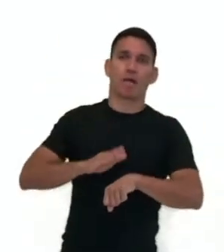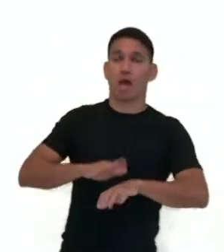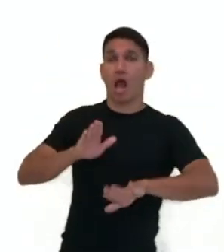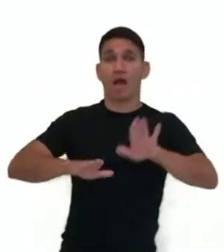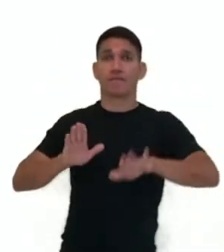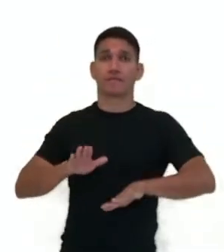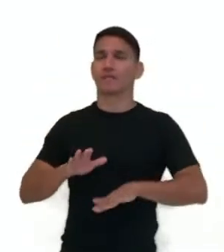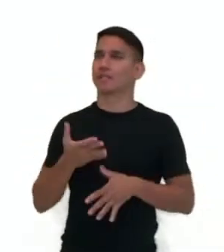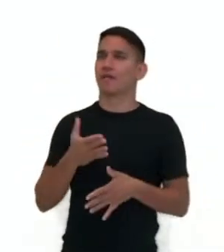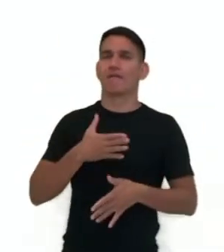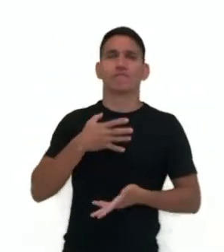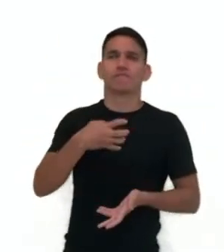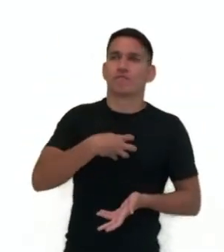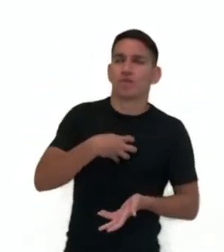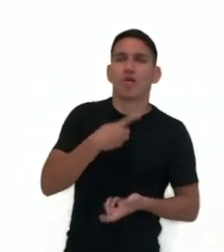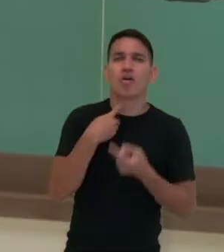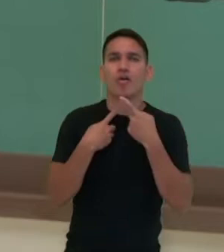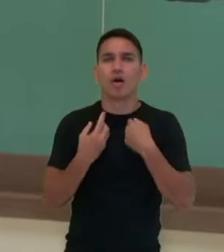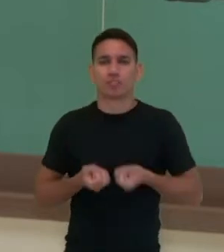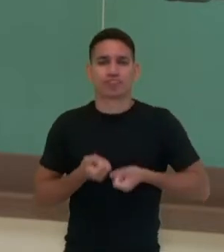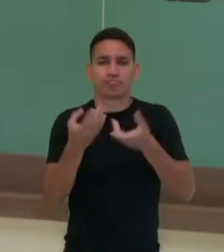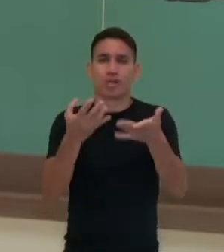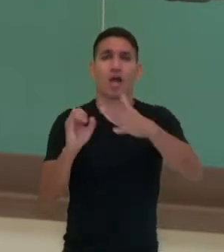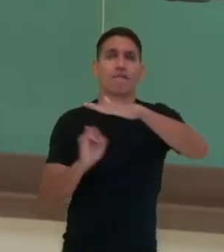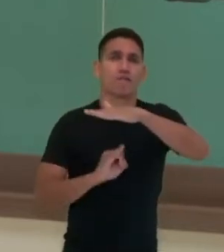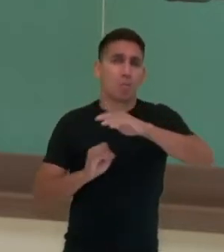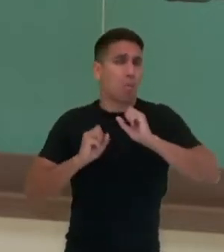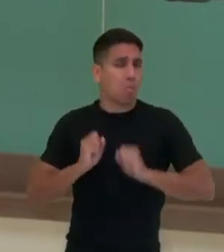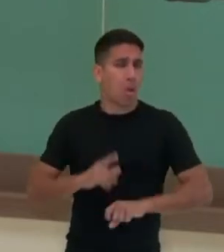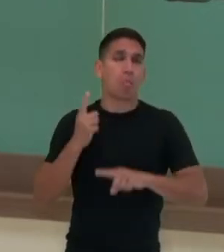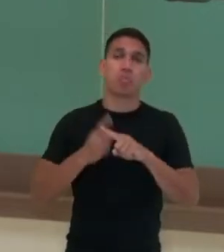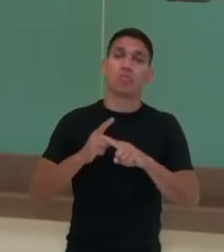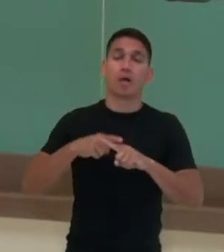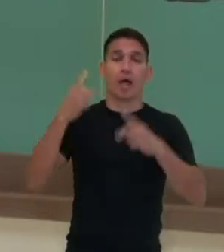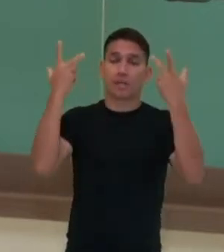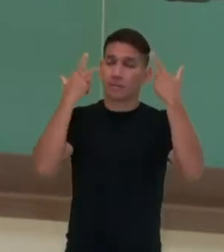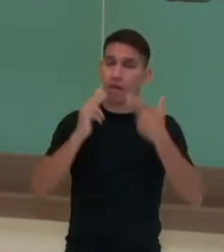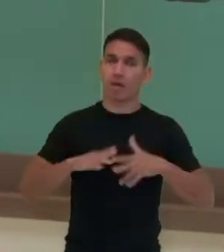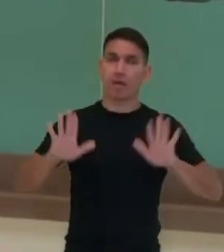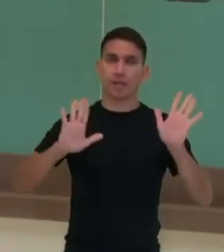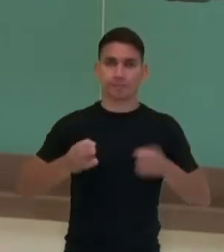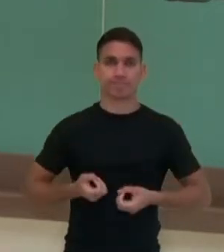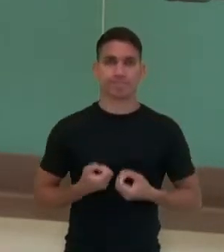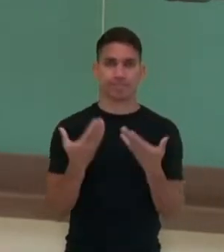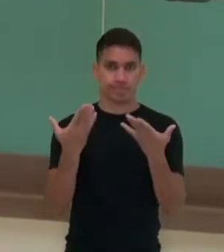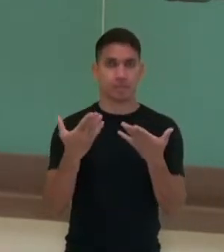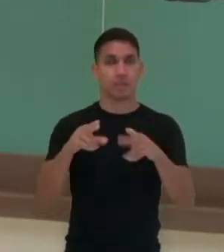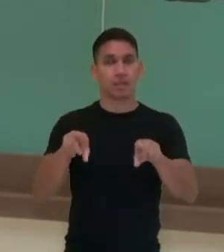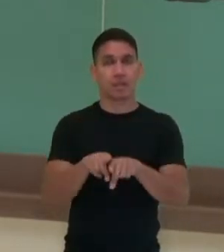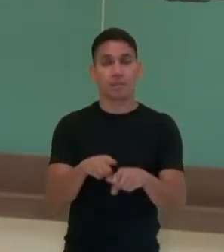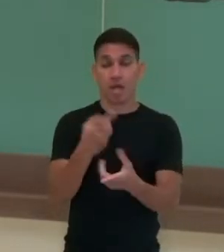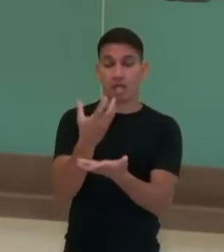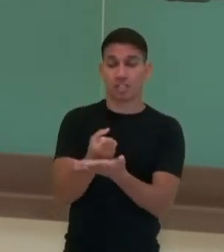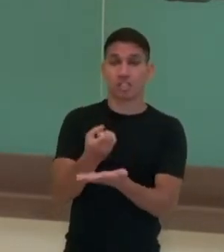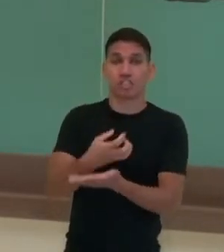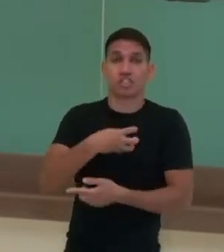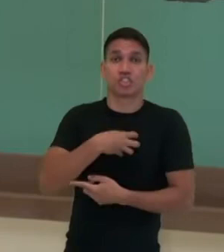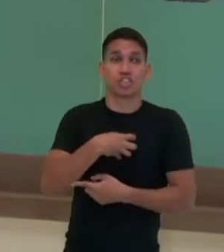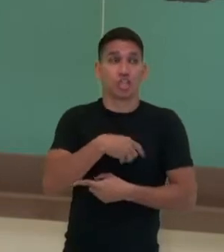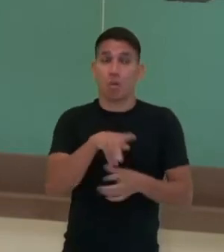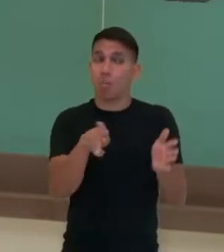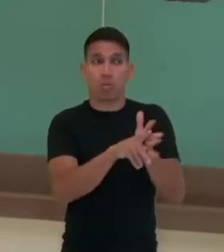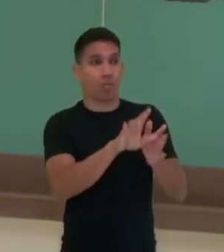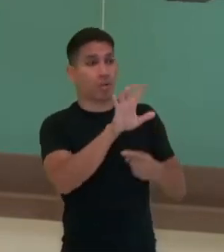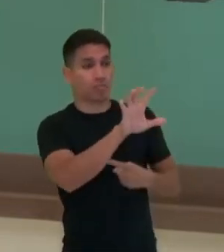ali algumas palavras mais informais, justamente por ser mais espontâneo. Registra o jeito de falar típico de